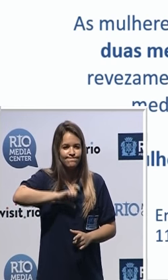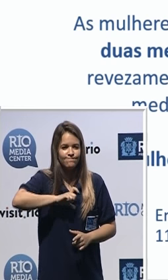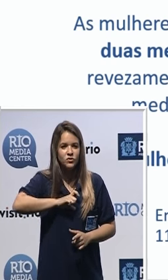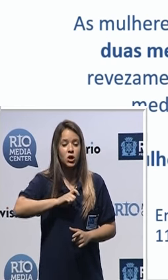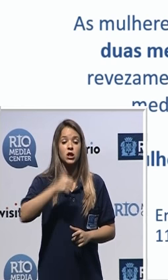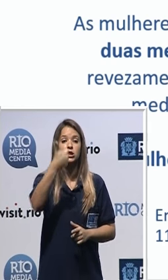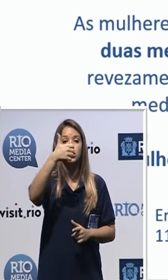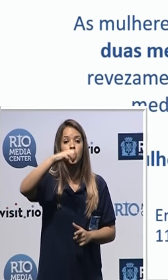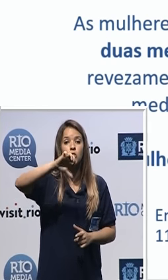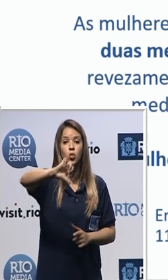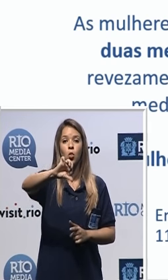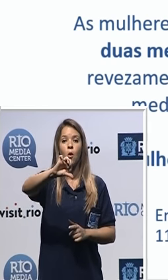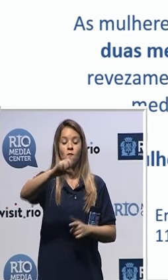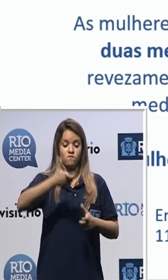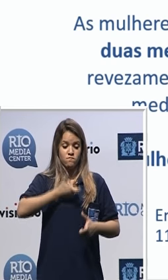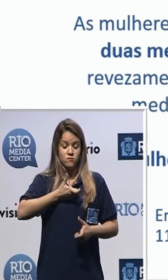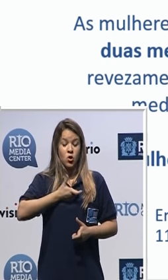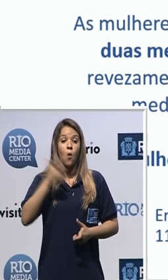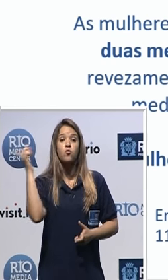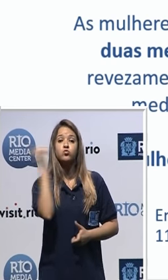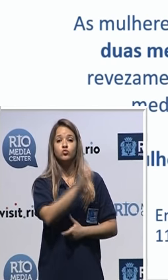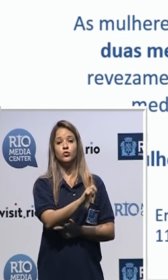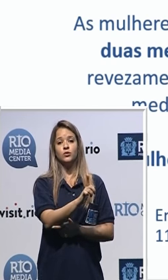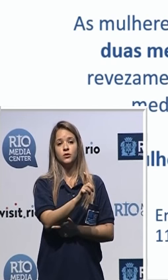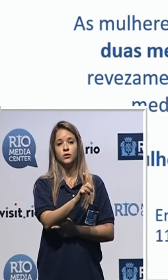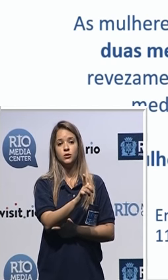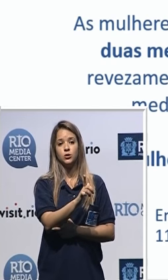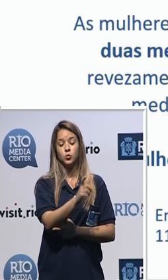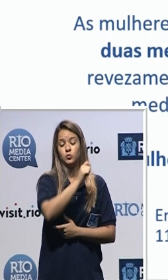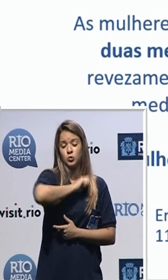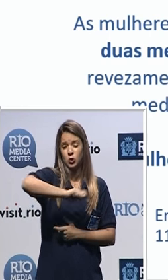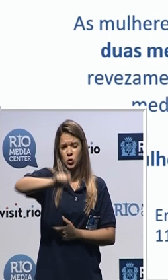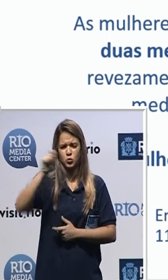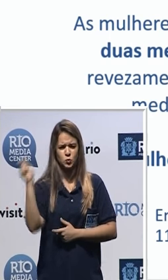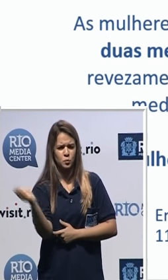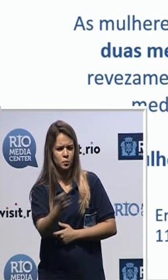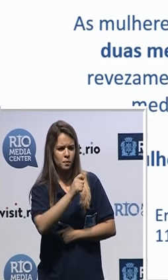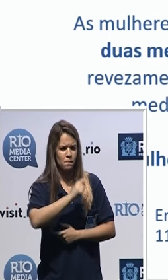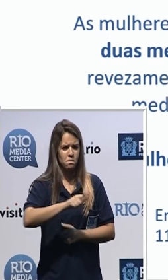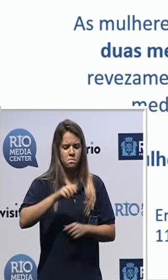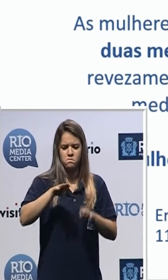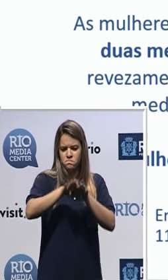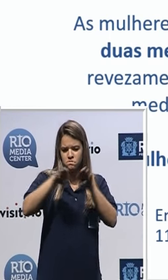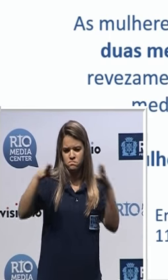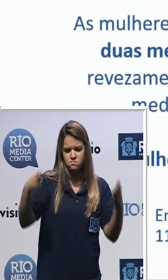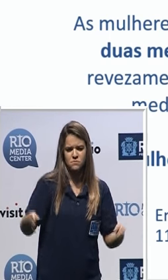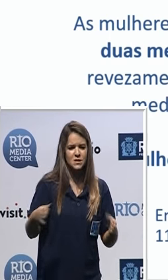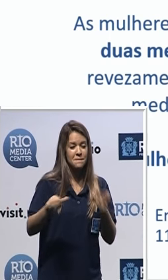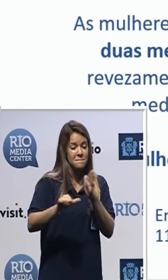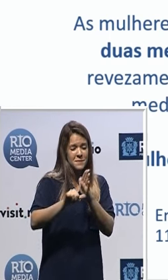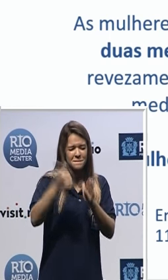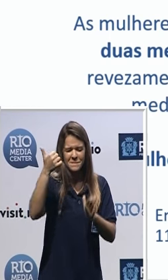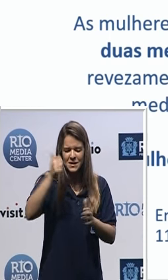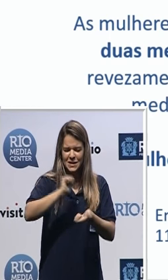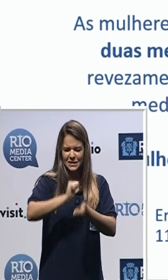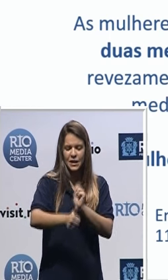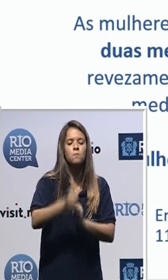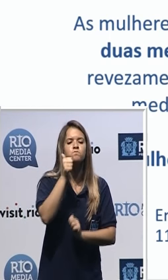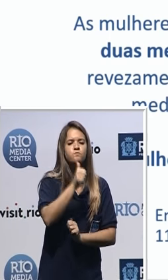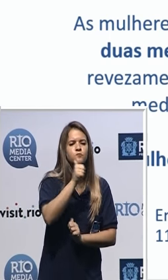mulheres. Tivemos no tênis de mesa, a Bruna se tornou a primeira medalhista do país na modalidade.